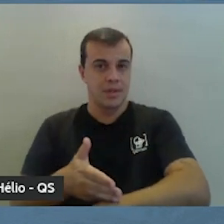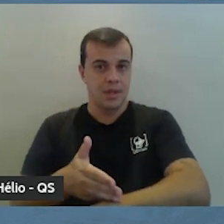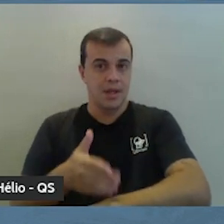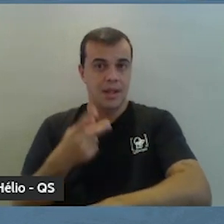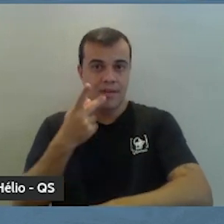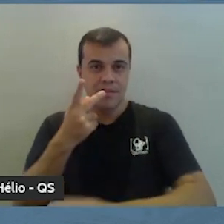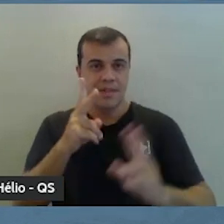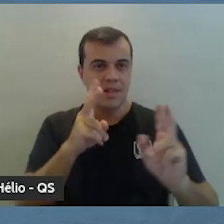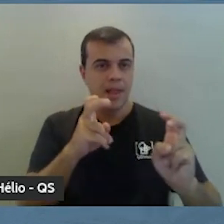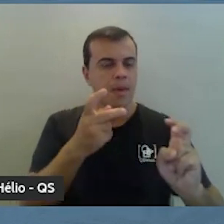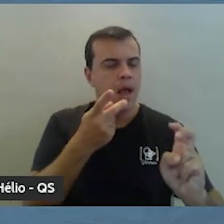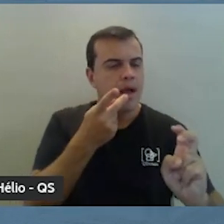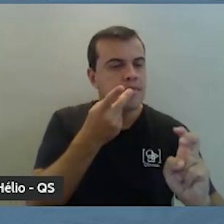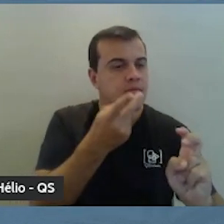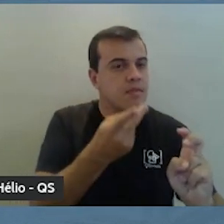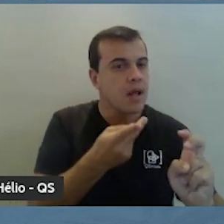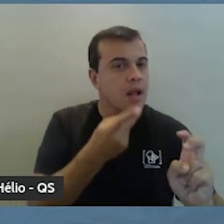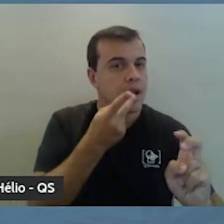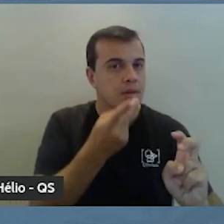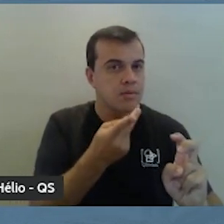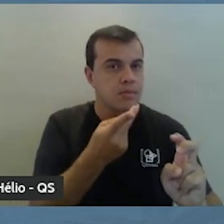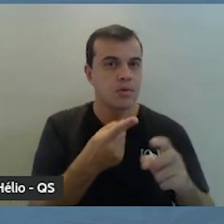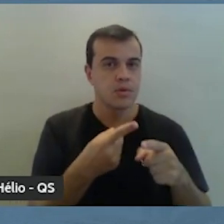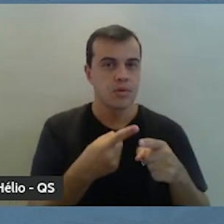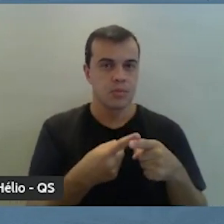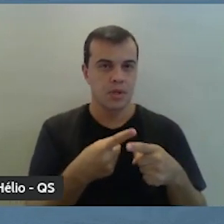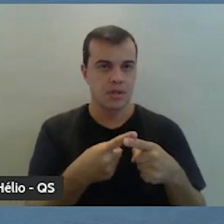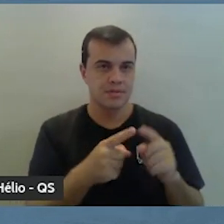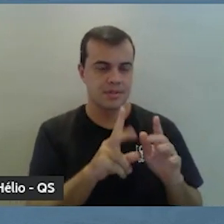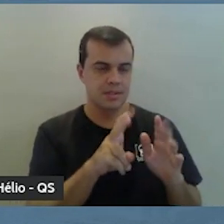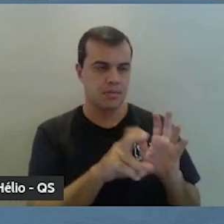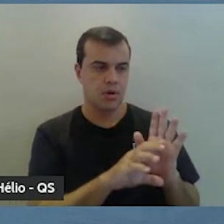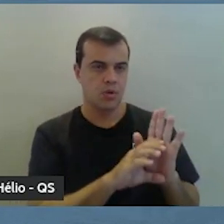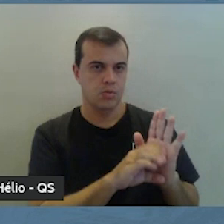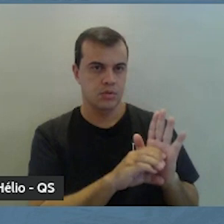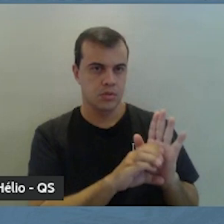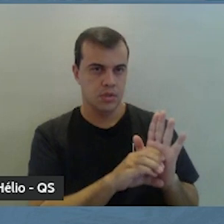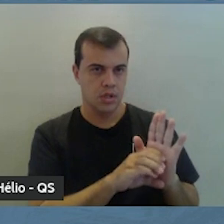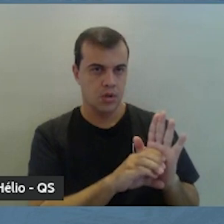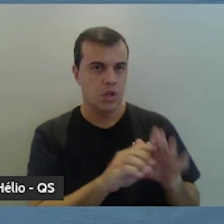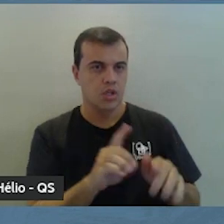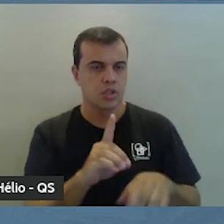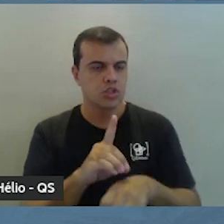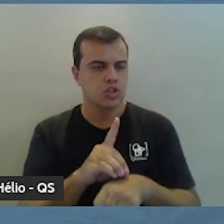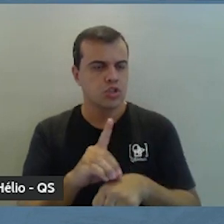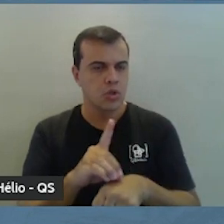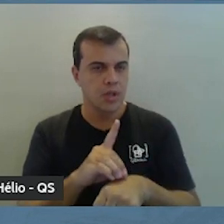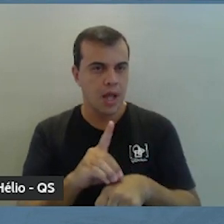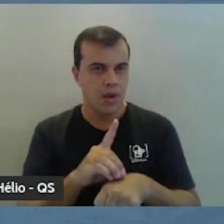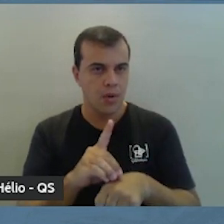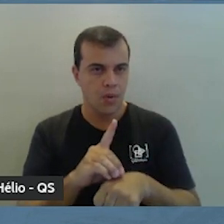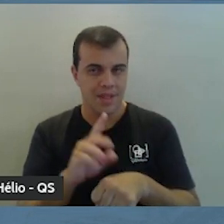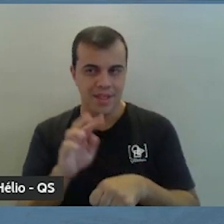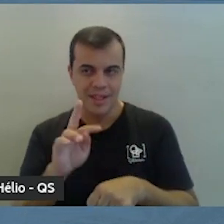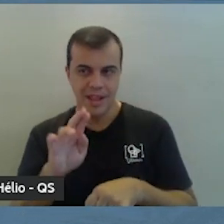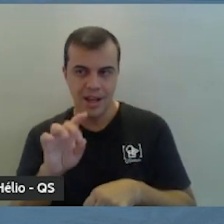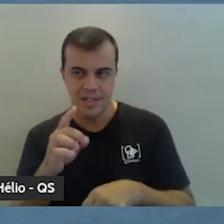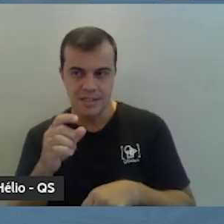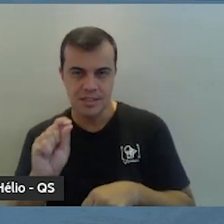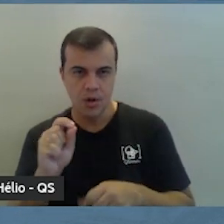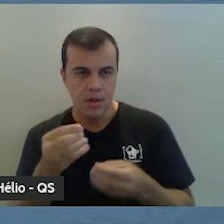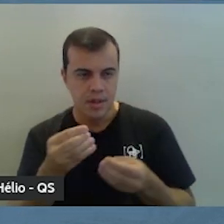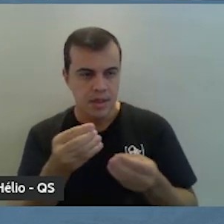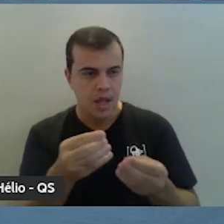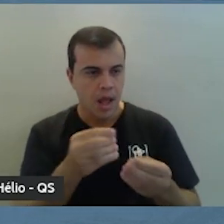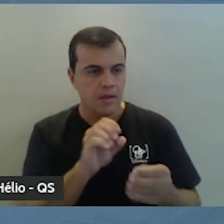oral. E aí, assim, isso é uma definição do dicionário, né, que é o ato ou efeito de transmitir, de entregar, de fazer